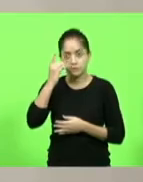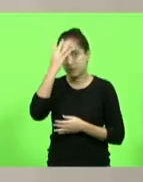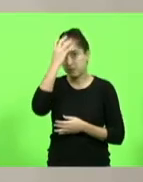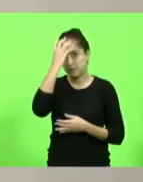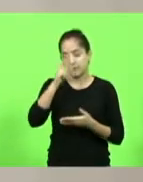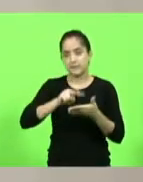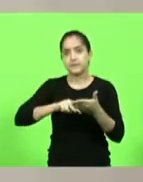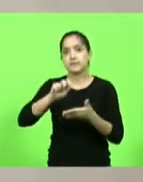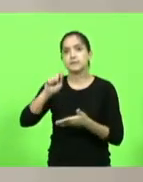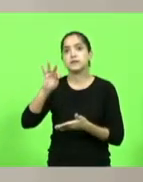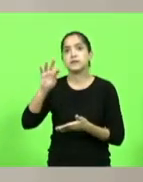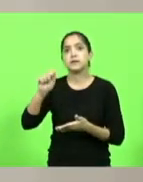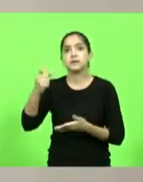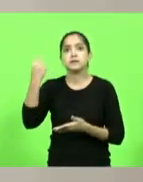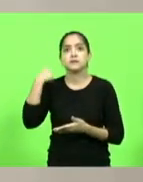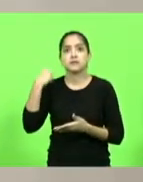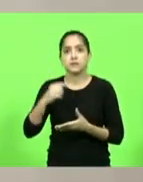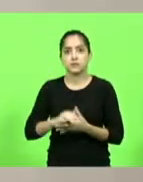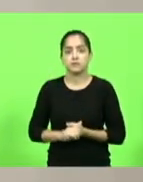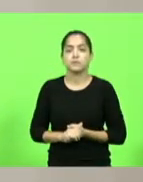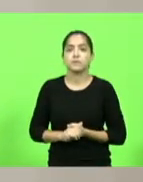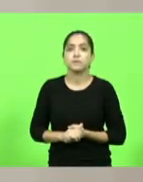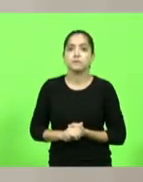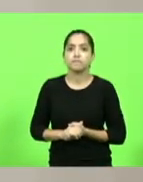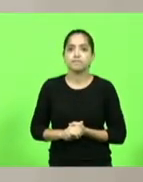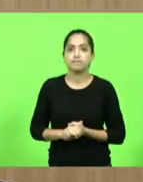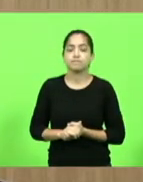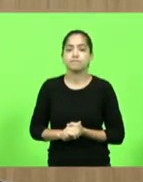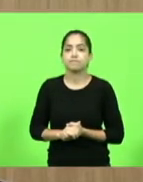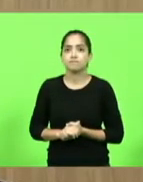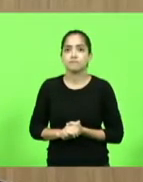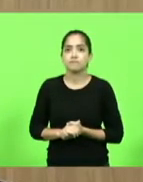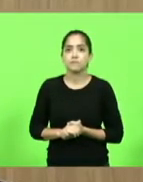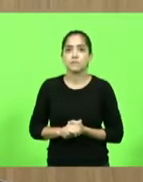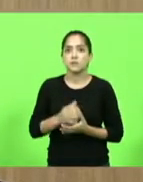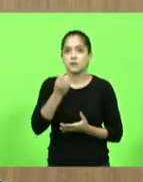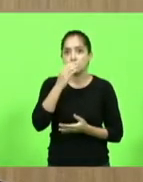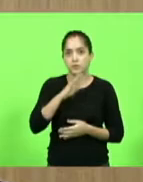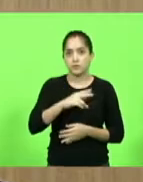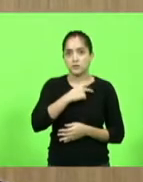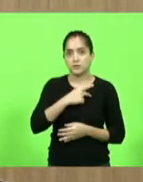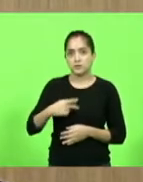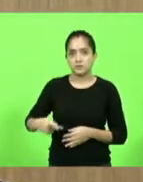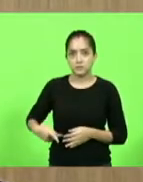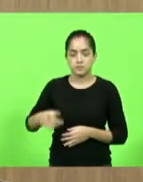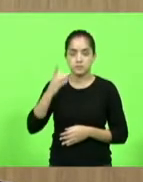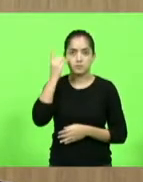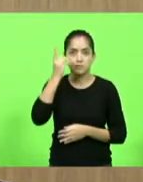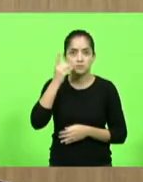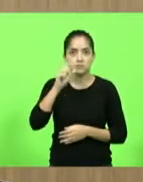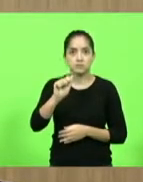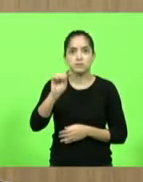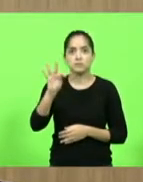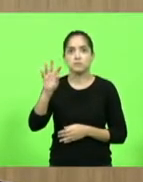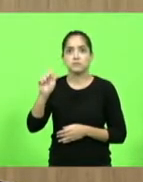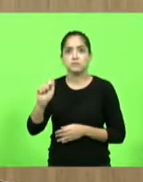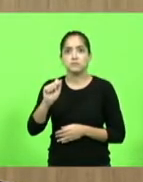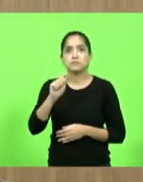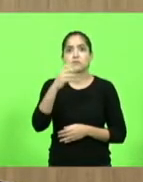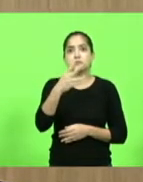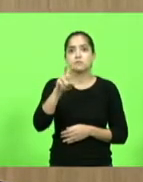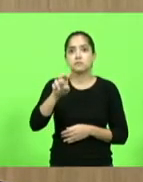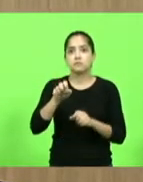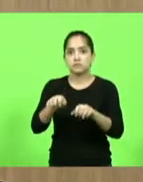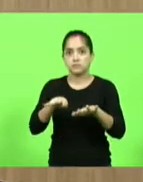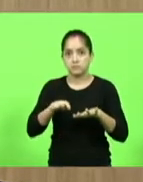para que proceda a leitura da ata da sessão anterior. Boa tarde, senhor presidente, senhores deputados. Ata da 45ª